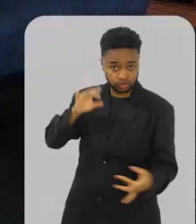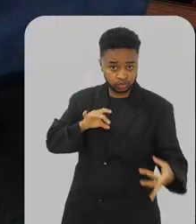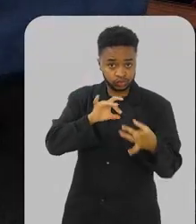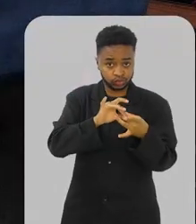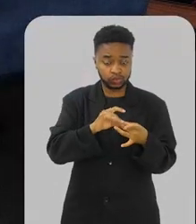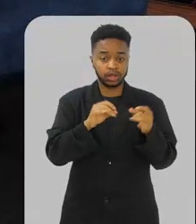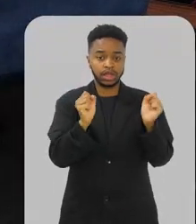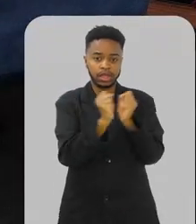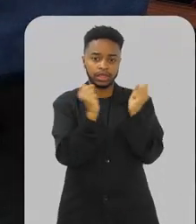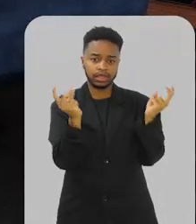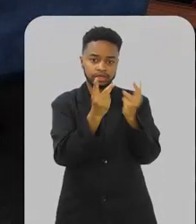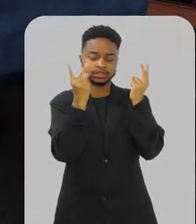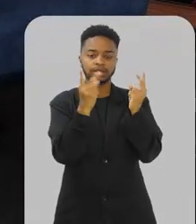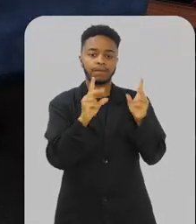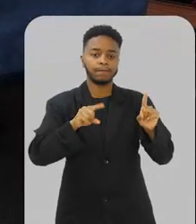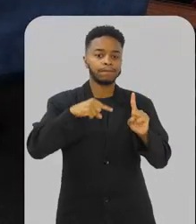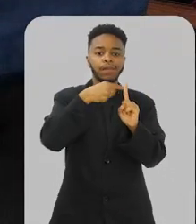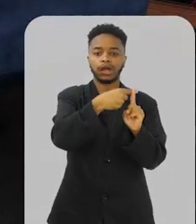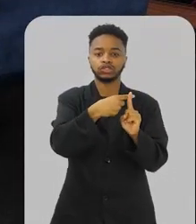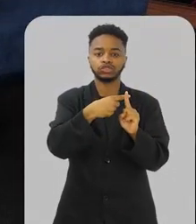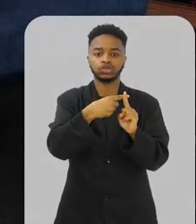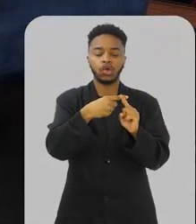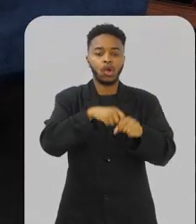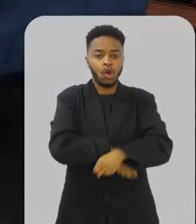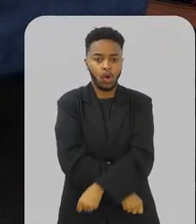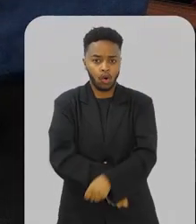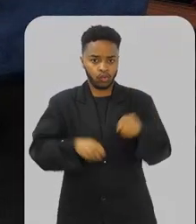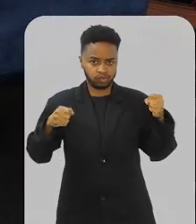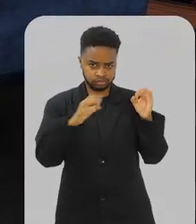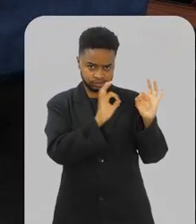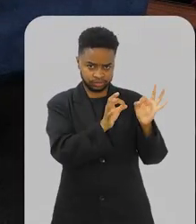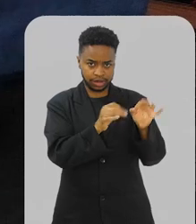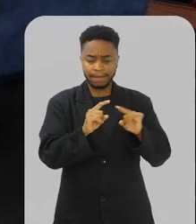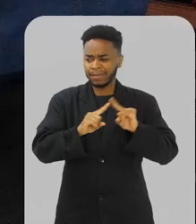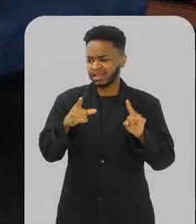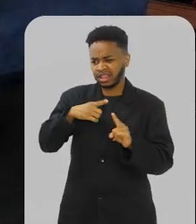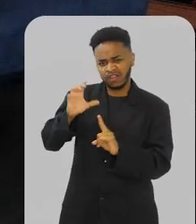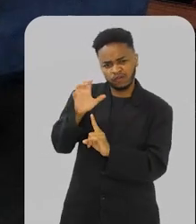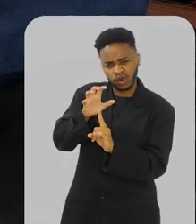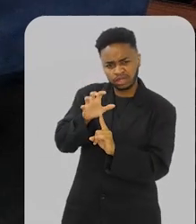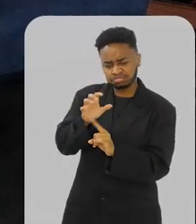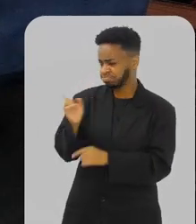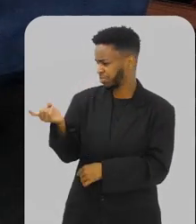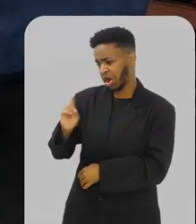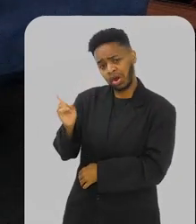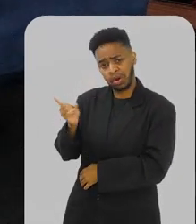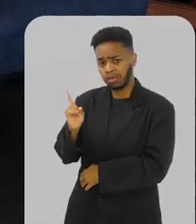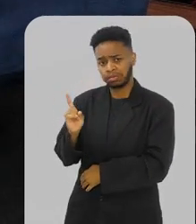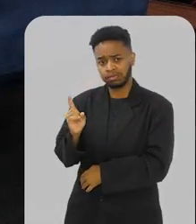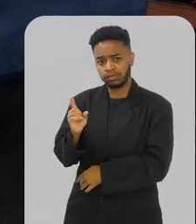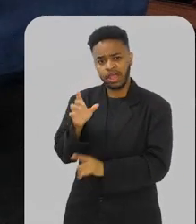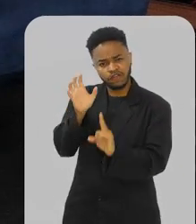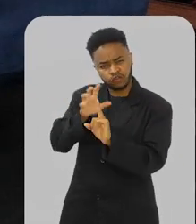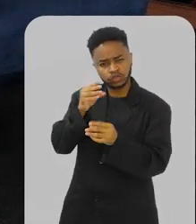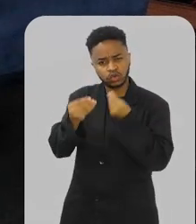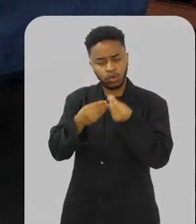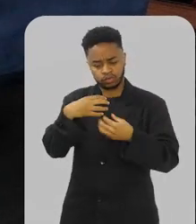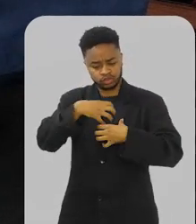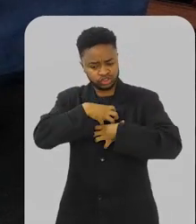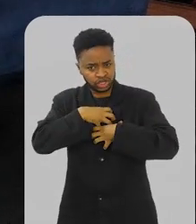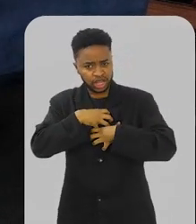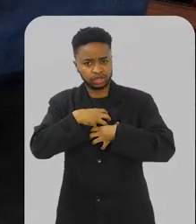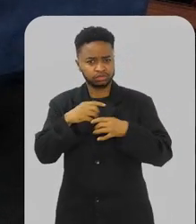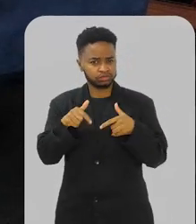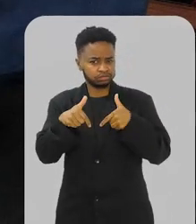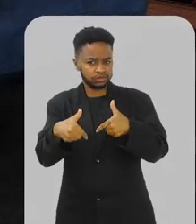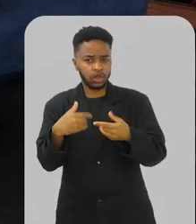Ogum. Isso. Tá. Isso interfere? Não. Na sua forma de ser, na sua